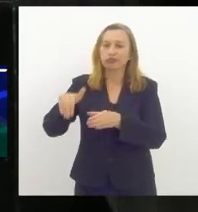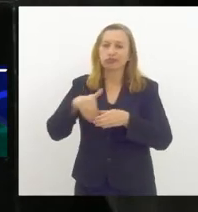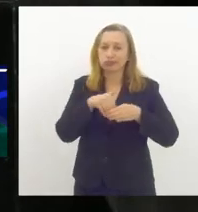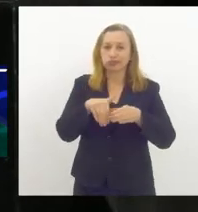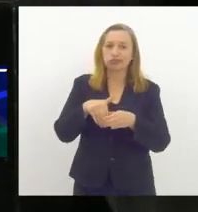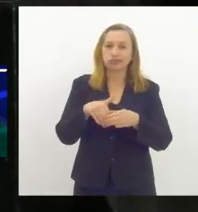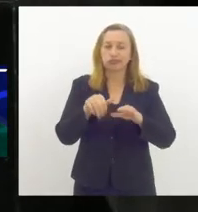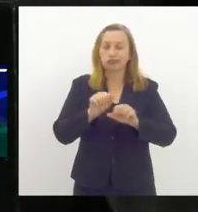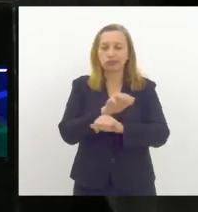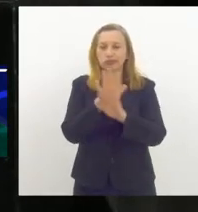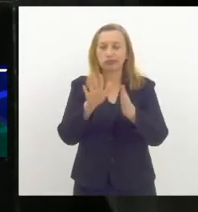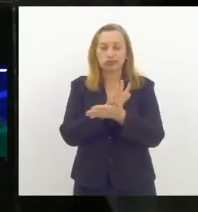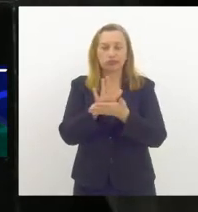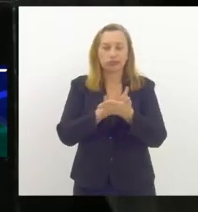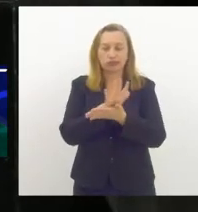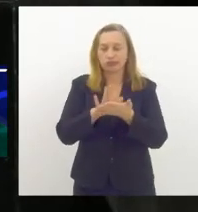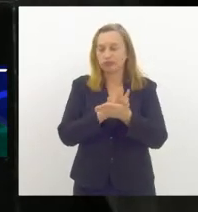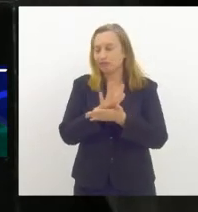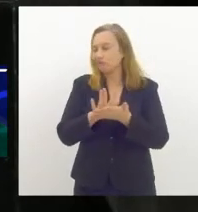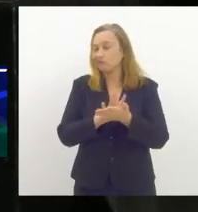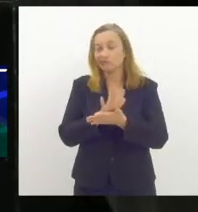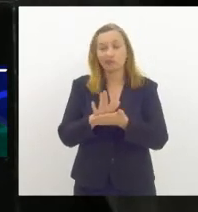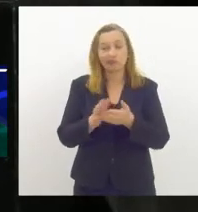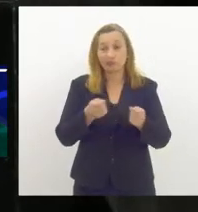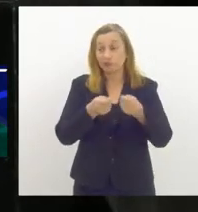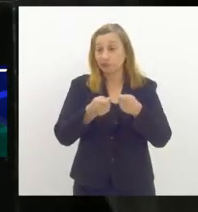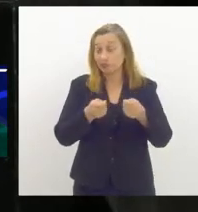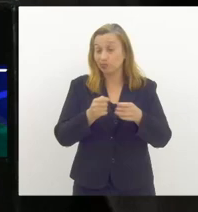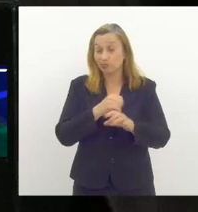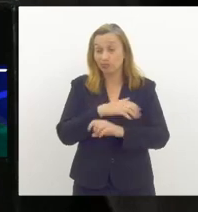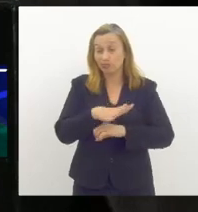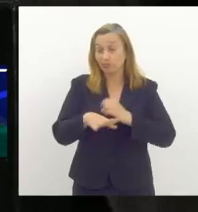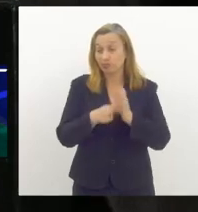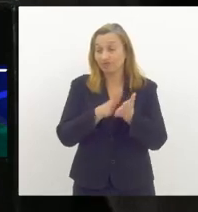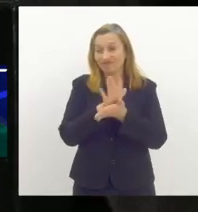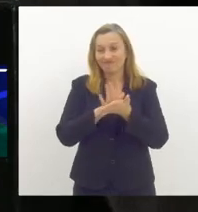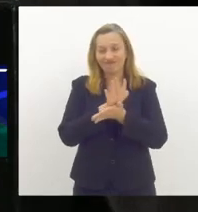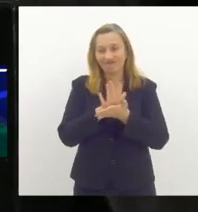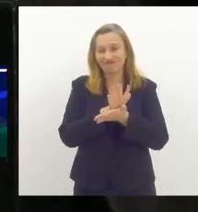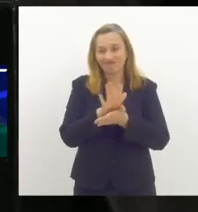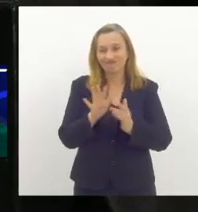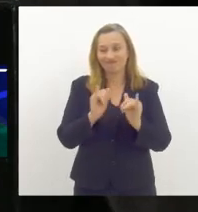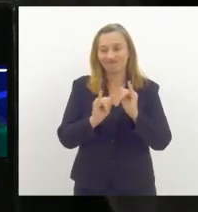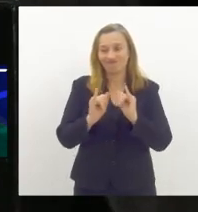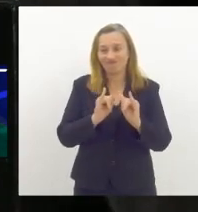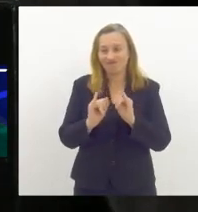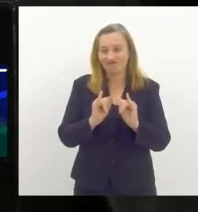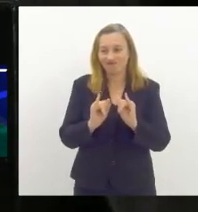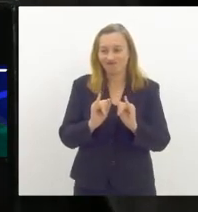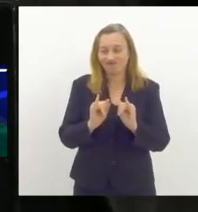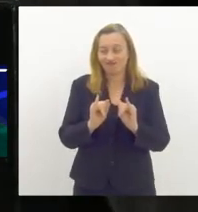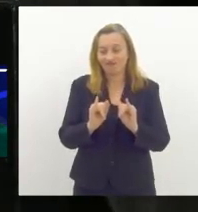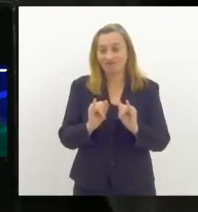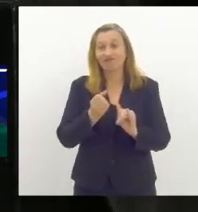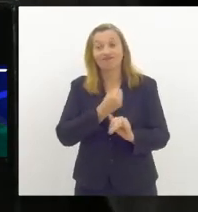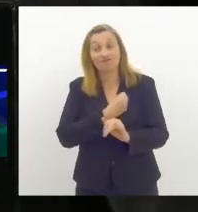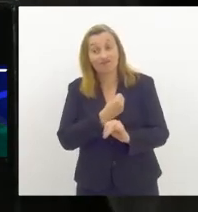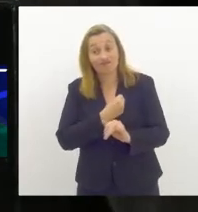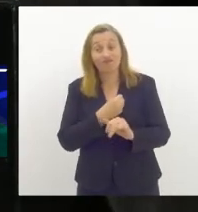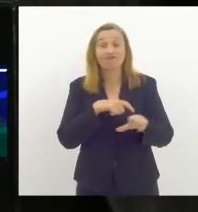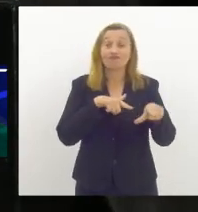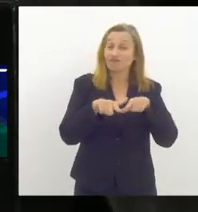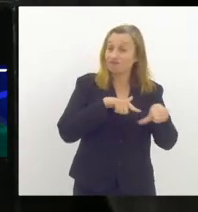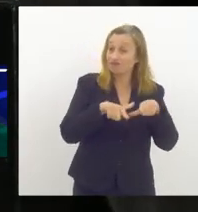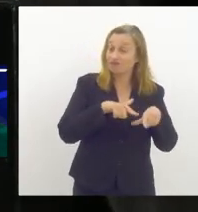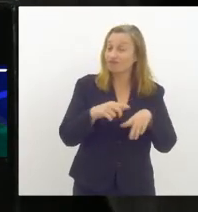sem transparência sem qualquer tipo de controle social envolvendo números exorbitantes tanto em número de cargos